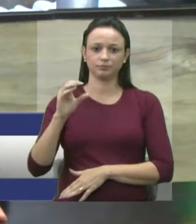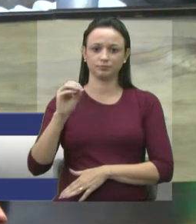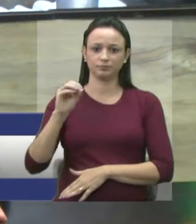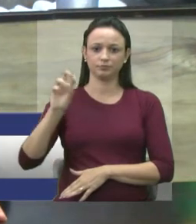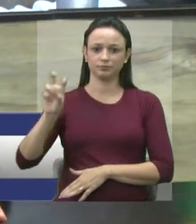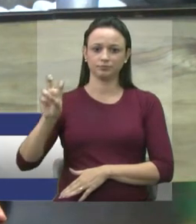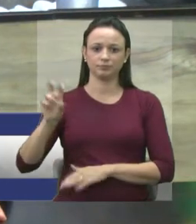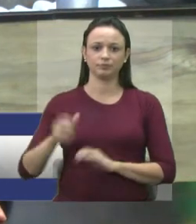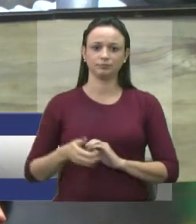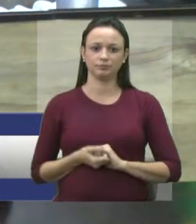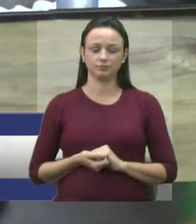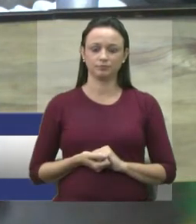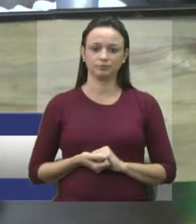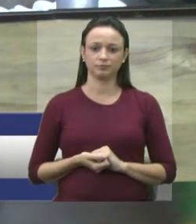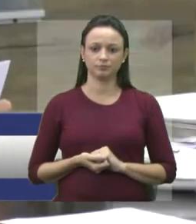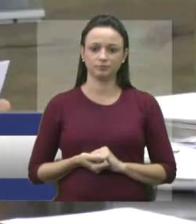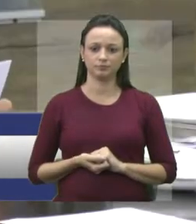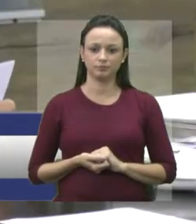3.990/05.